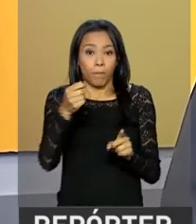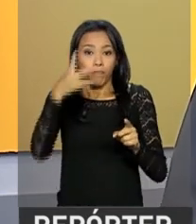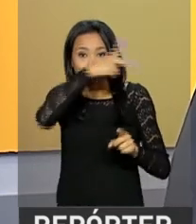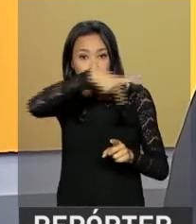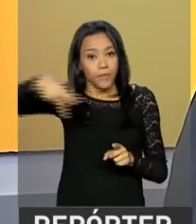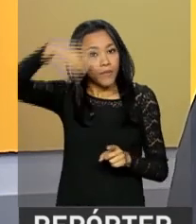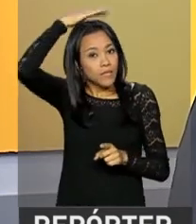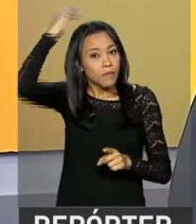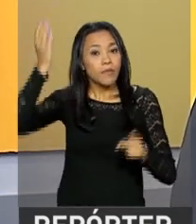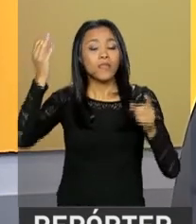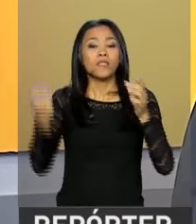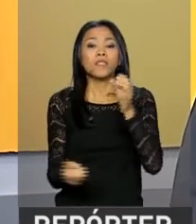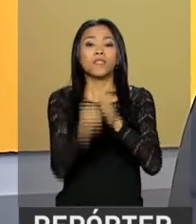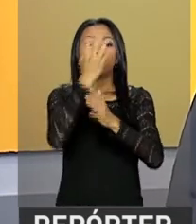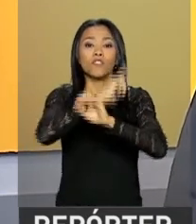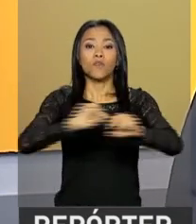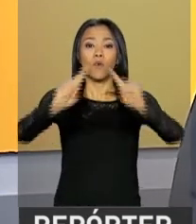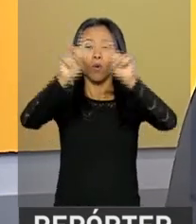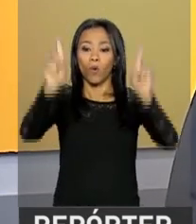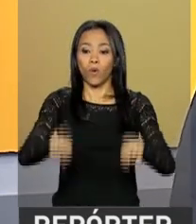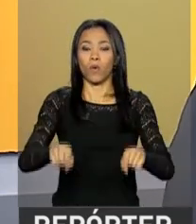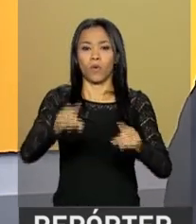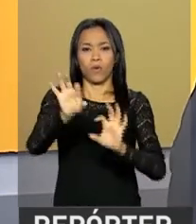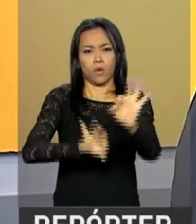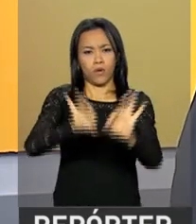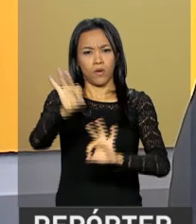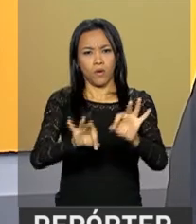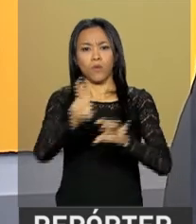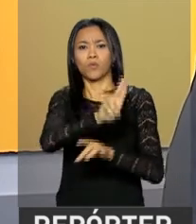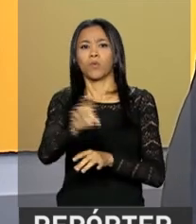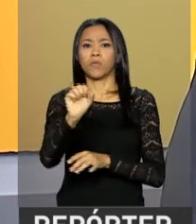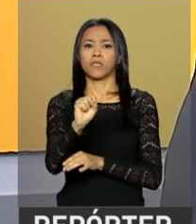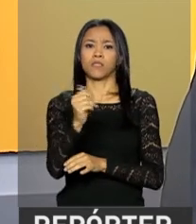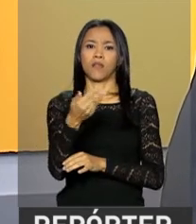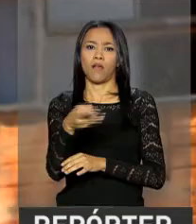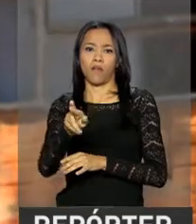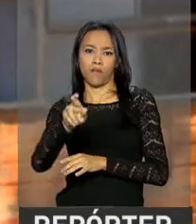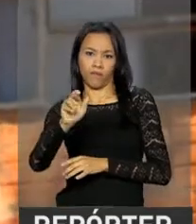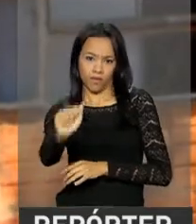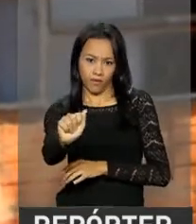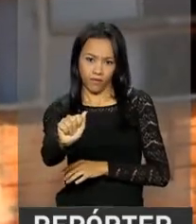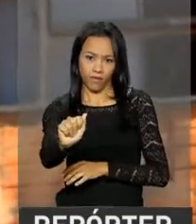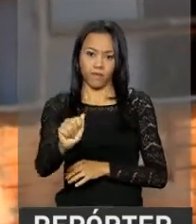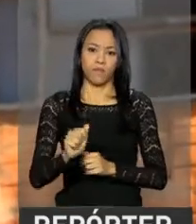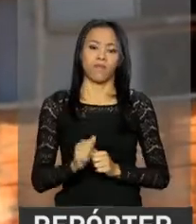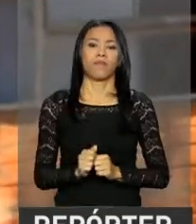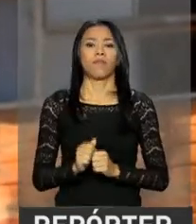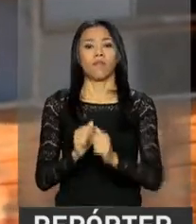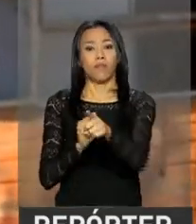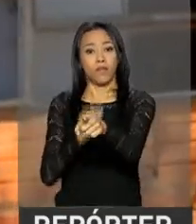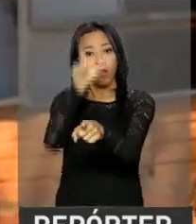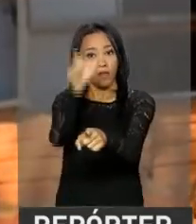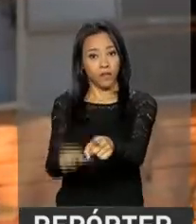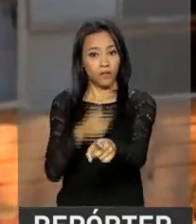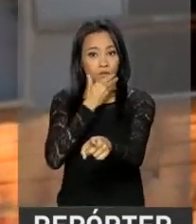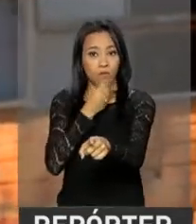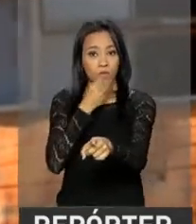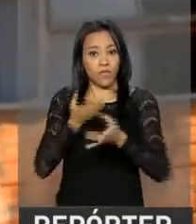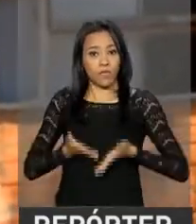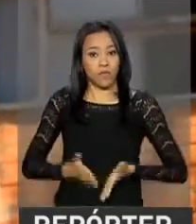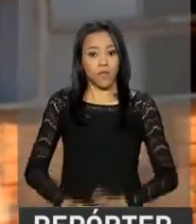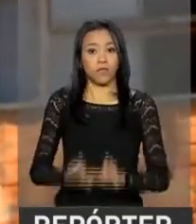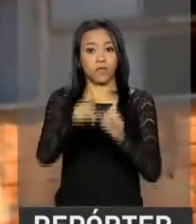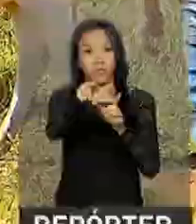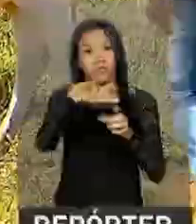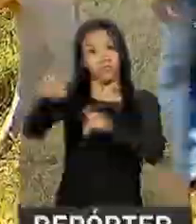familiar o valor chega a 30 milhões de reais paulo nasceu no campo de onde nunca